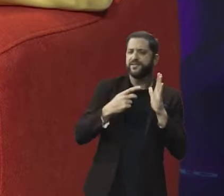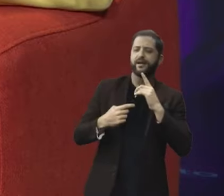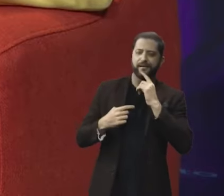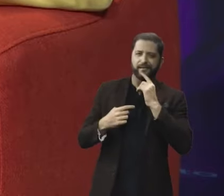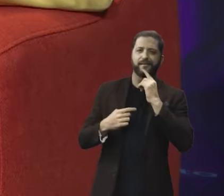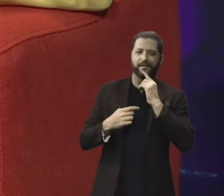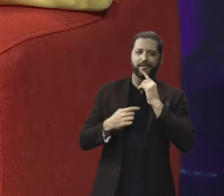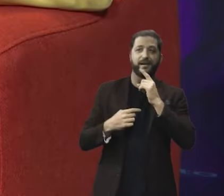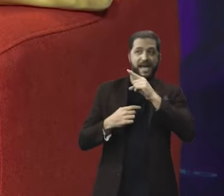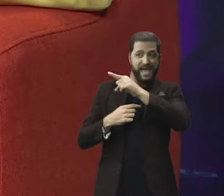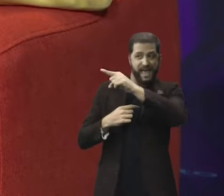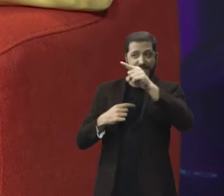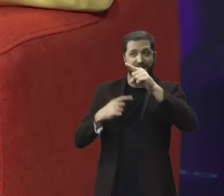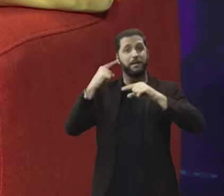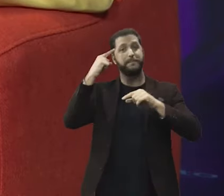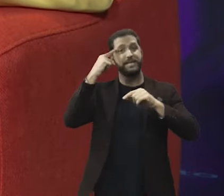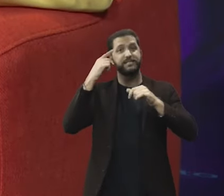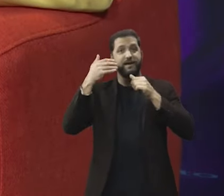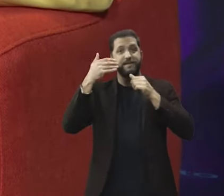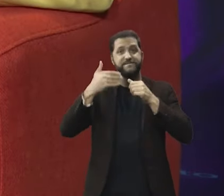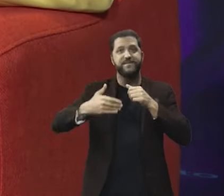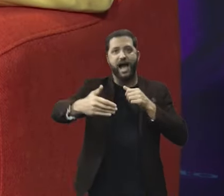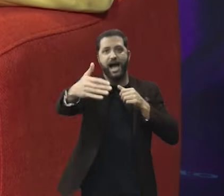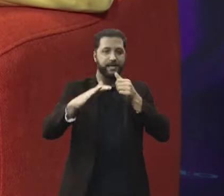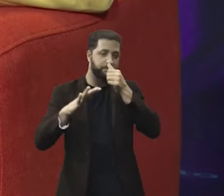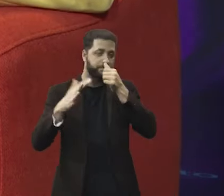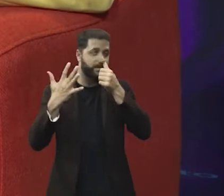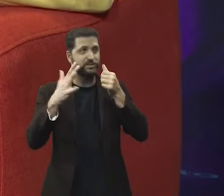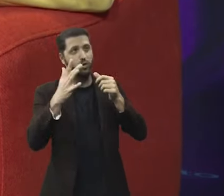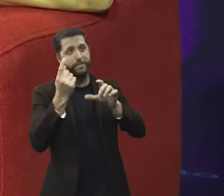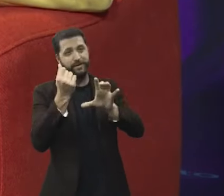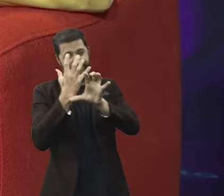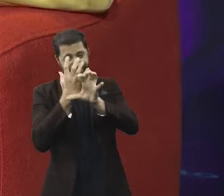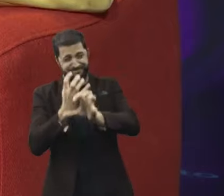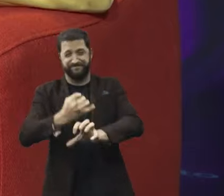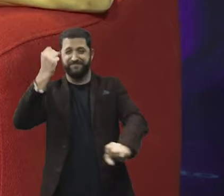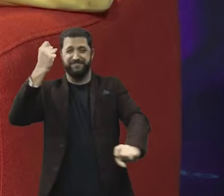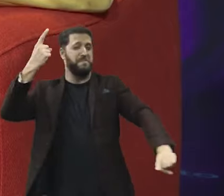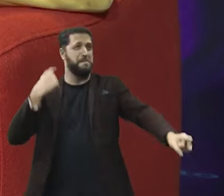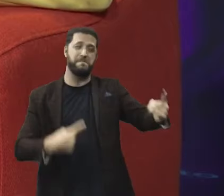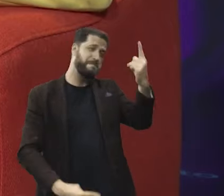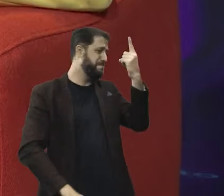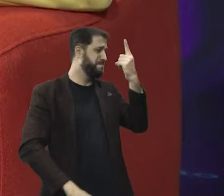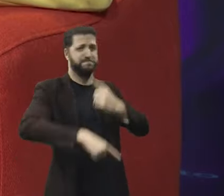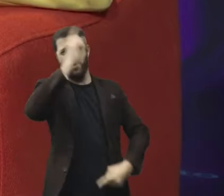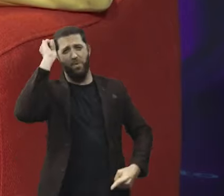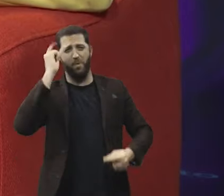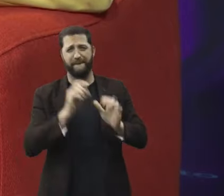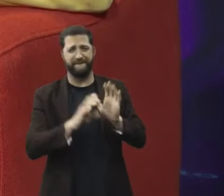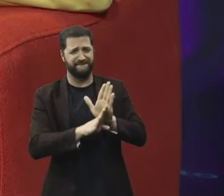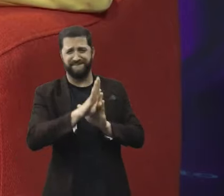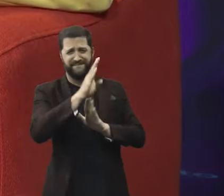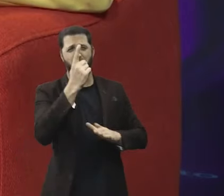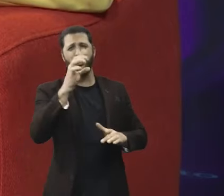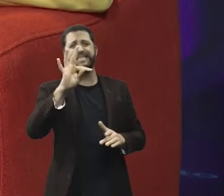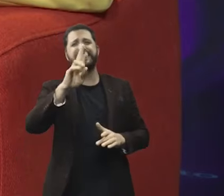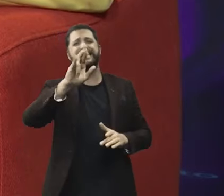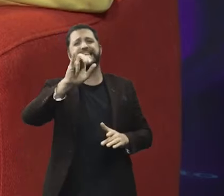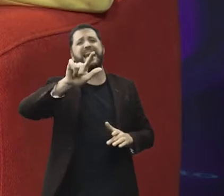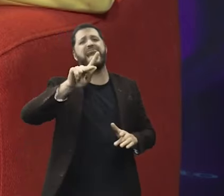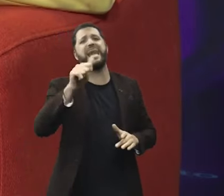que vai existir por exemplo um faturamento uma potencialidade de se Lucar lucrar 1 trilhão de